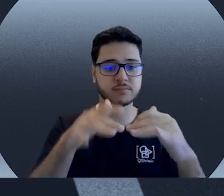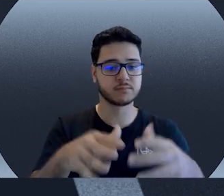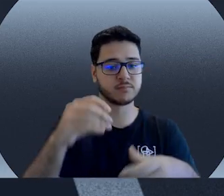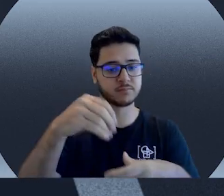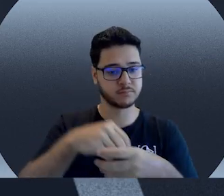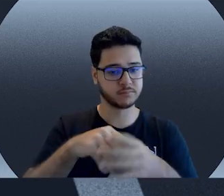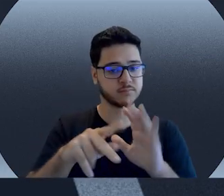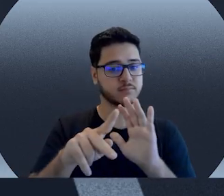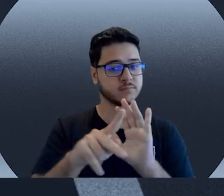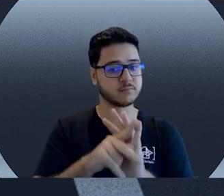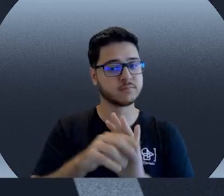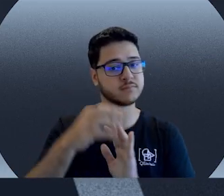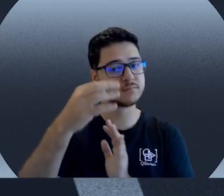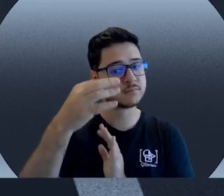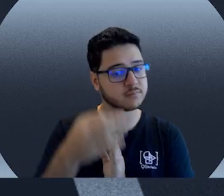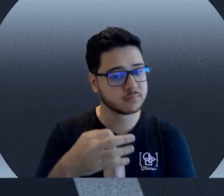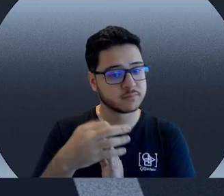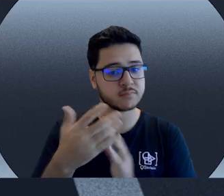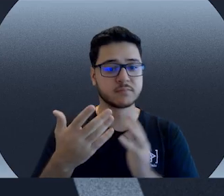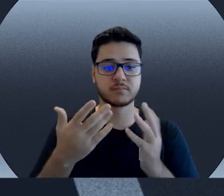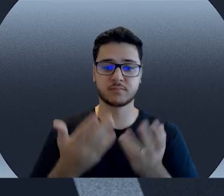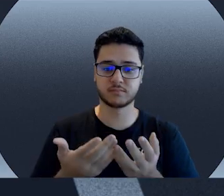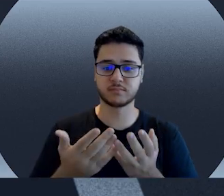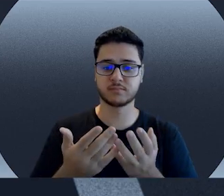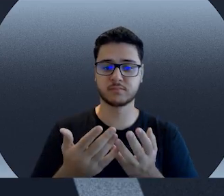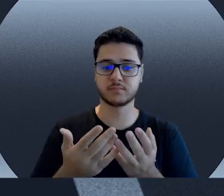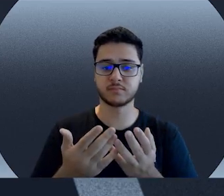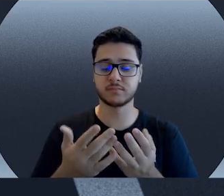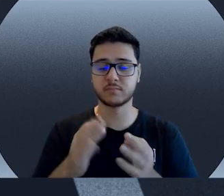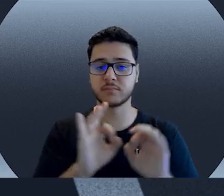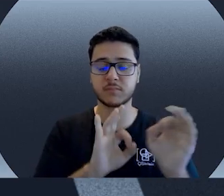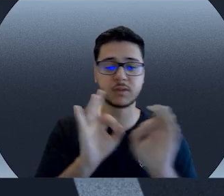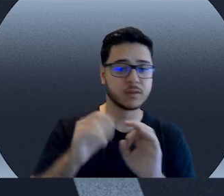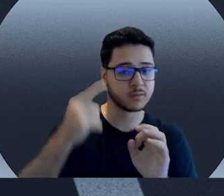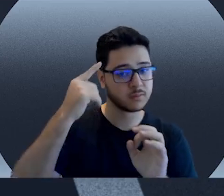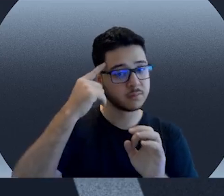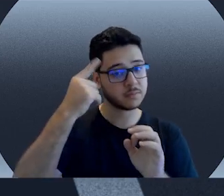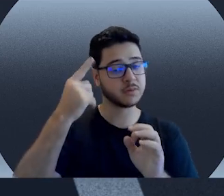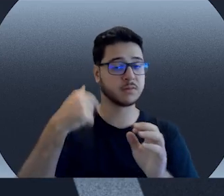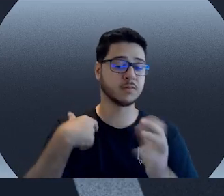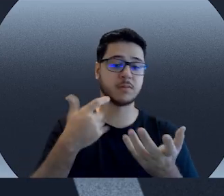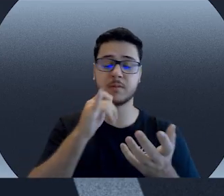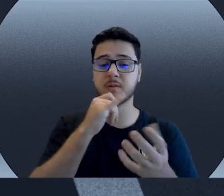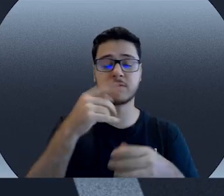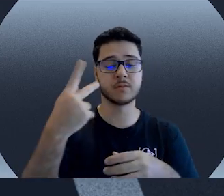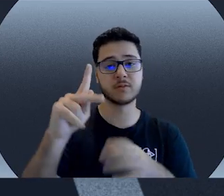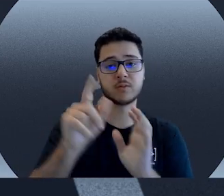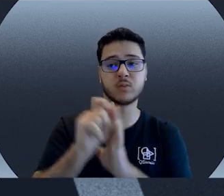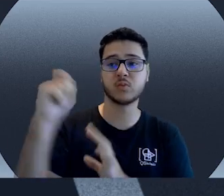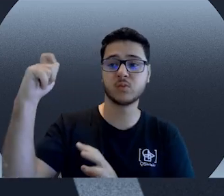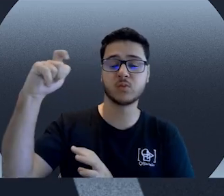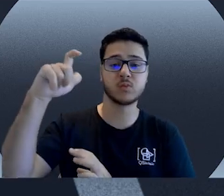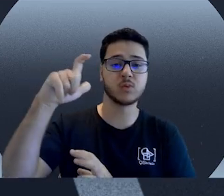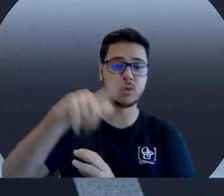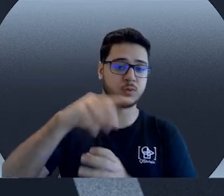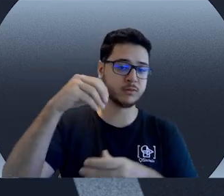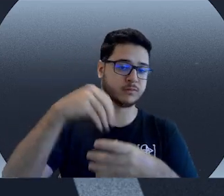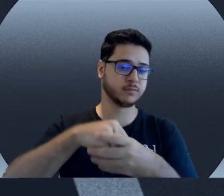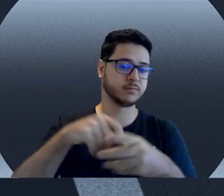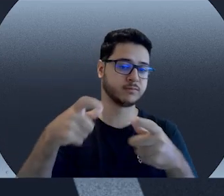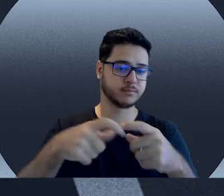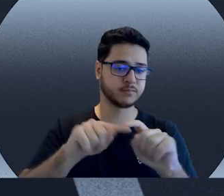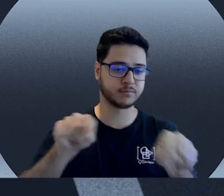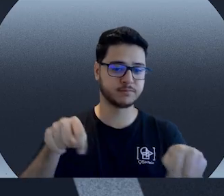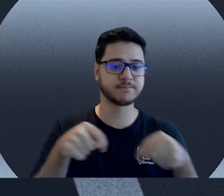desse espaço pequeno, né, que é um espaço fechado, né? Imagina você ter um sol dentro de um local, de uma